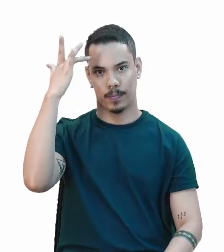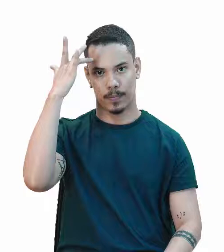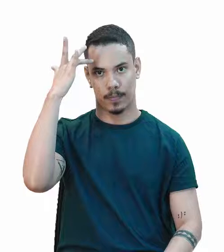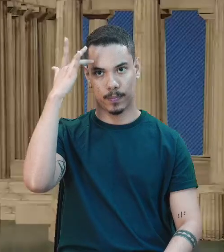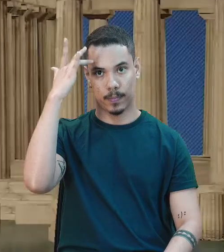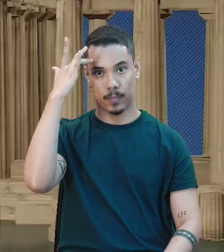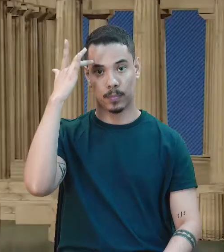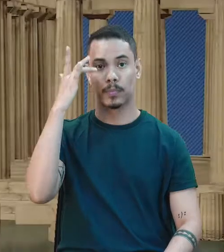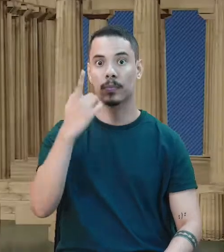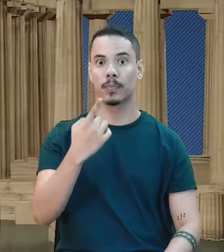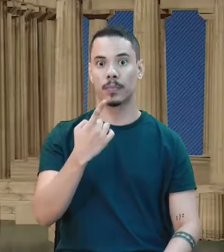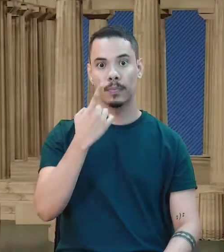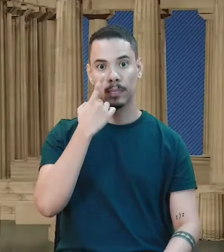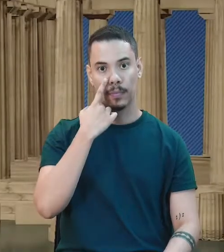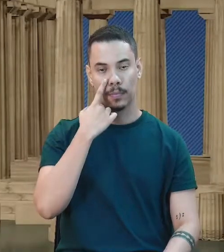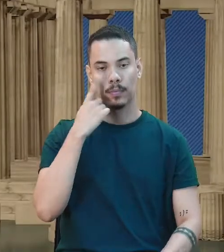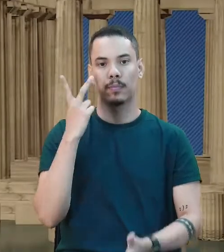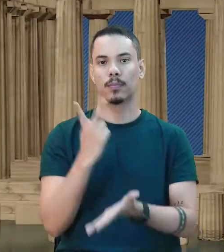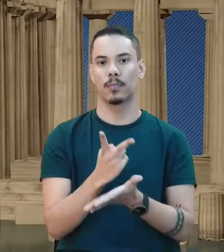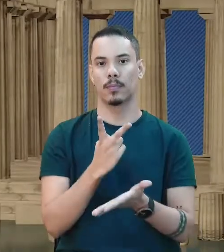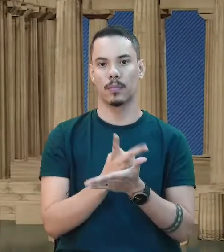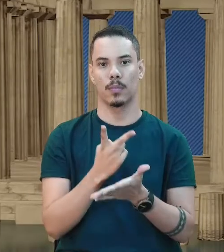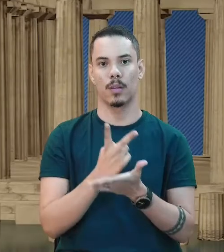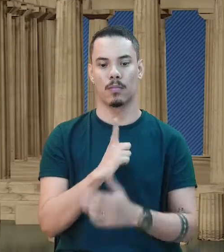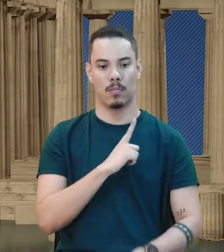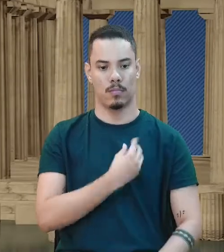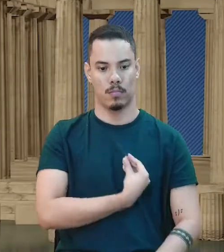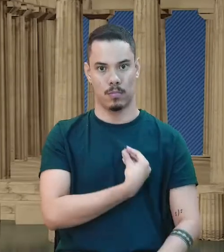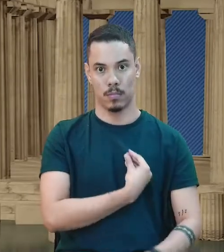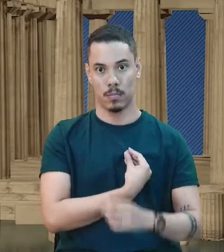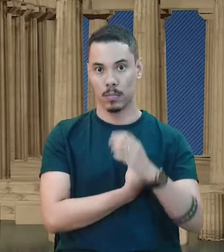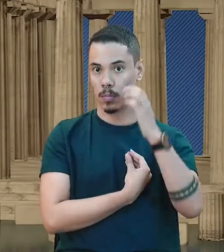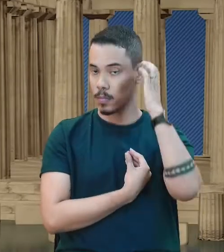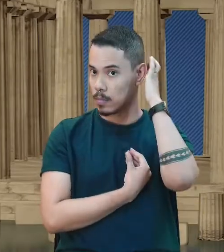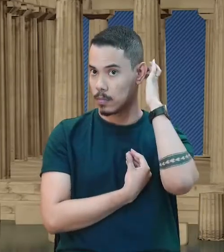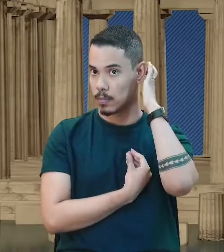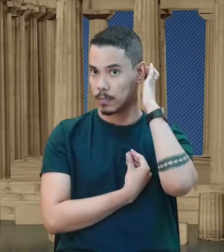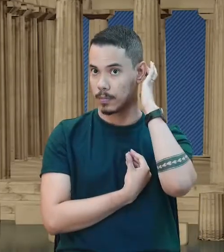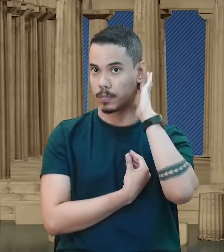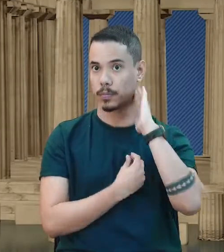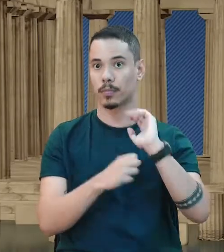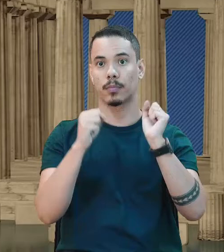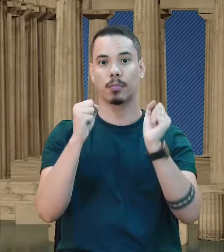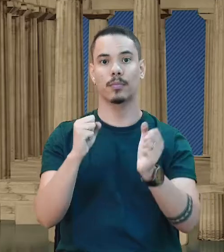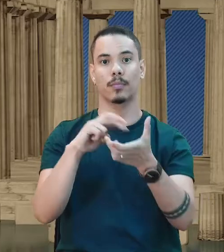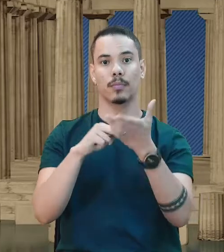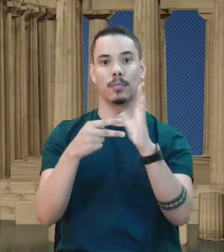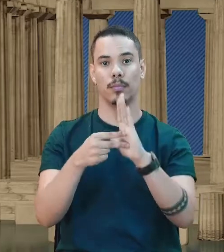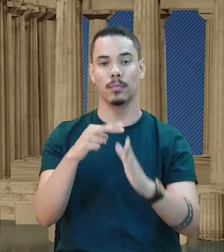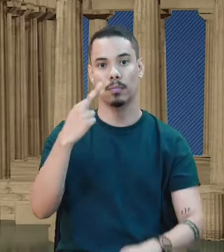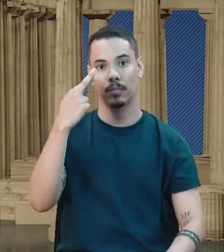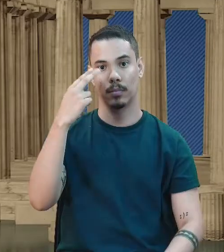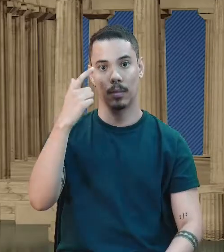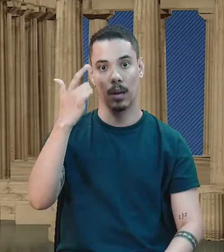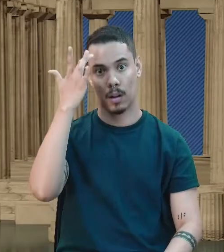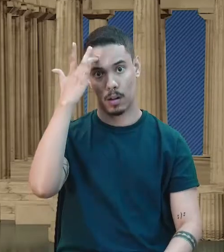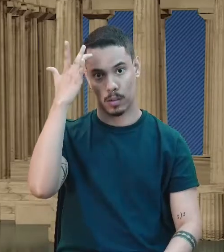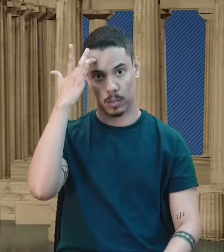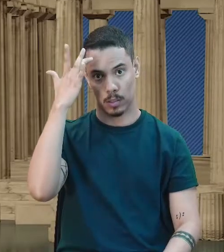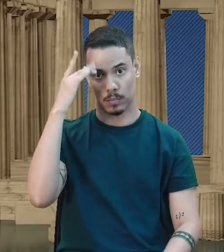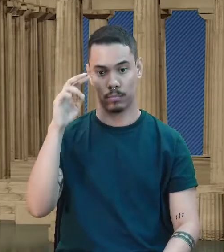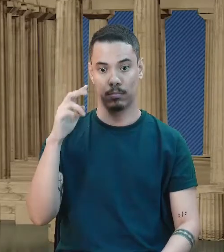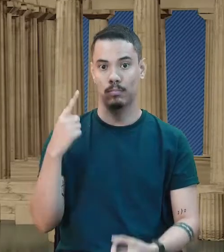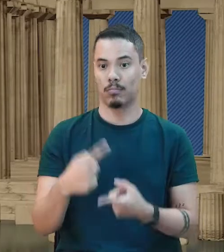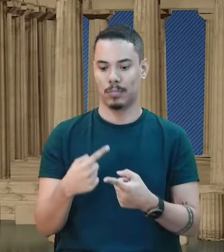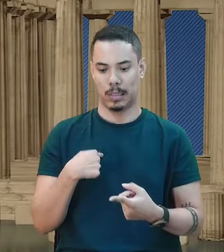Olha só, toda a realidade existente é uma realidade racional. Por quê? Porque se eu sou